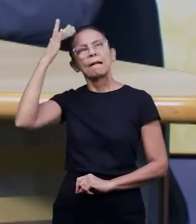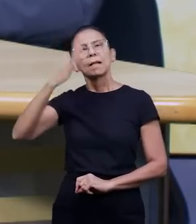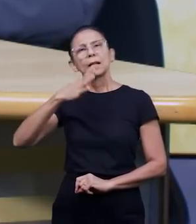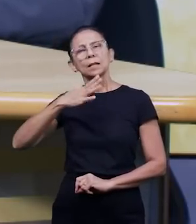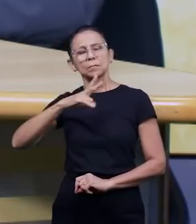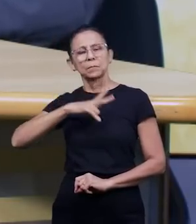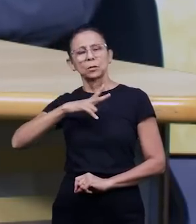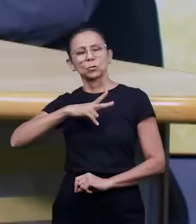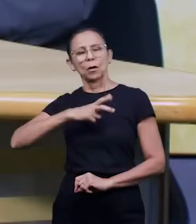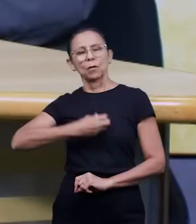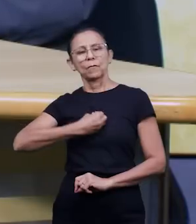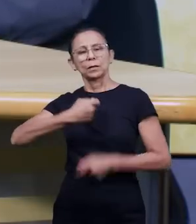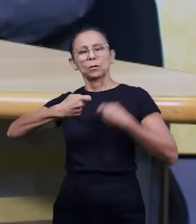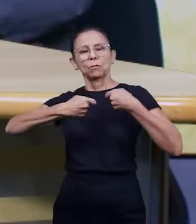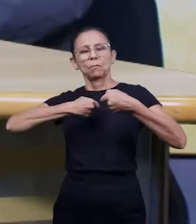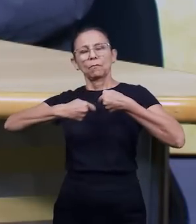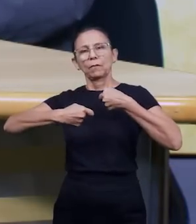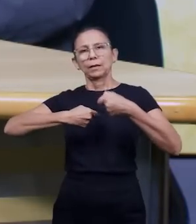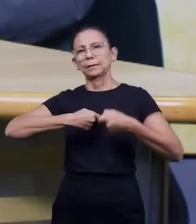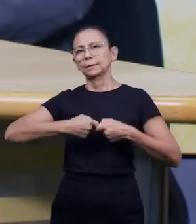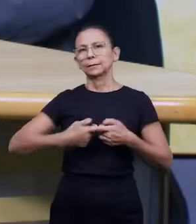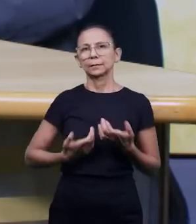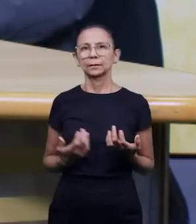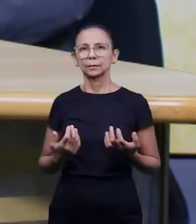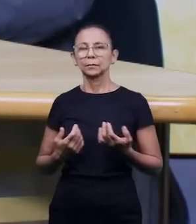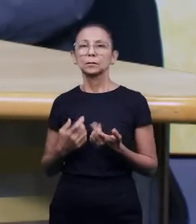ser infiel naquilo que o Senhor determinou.